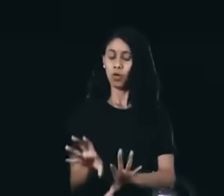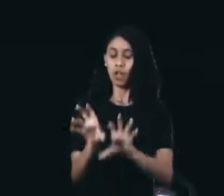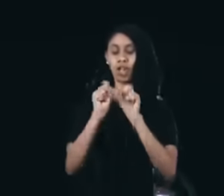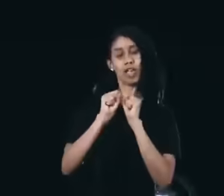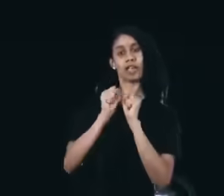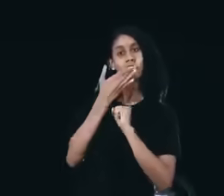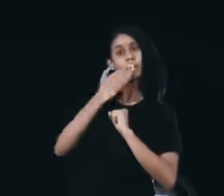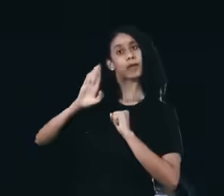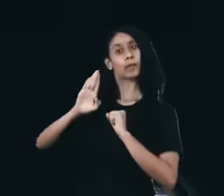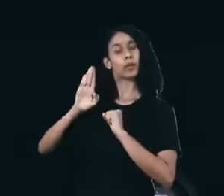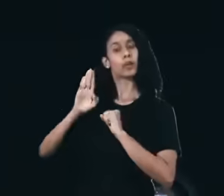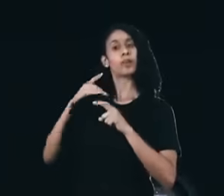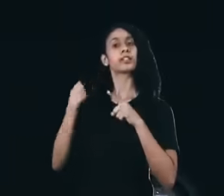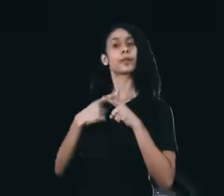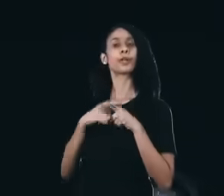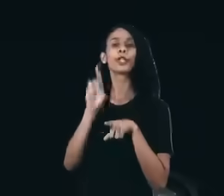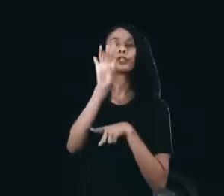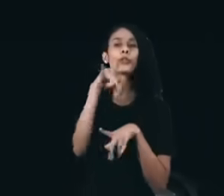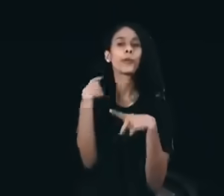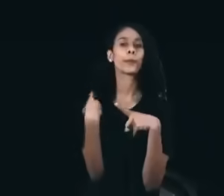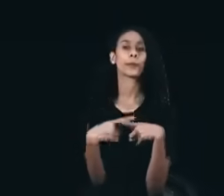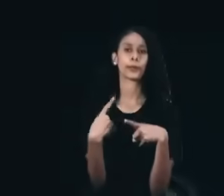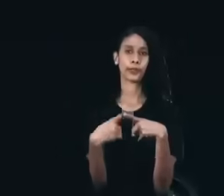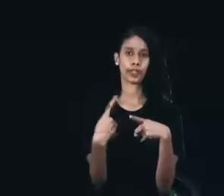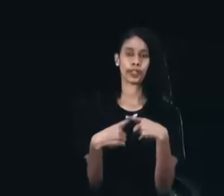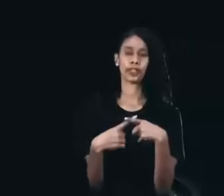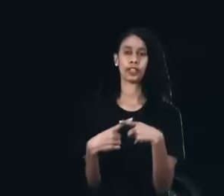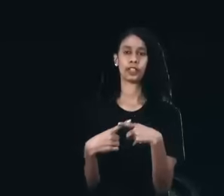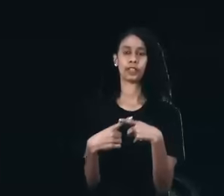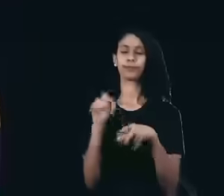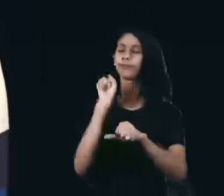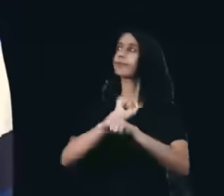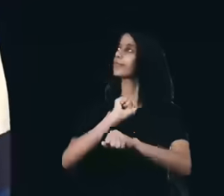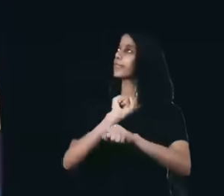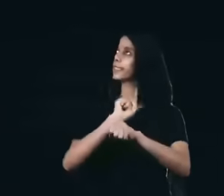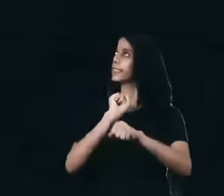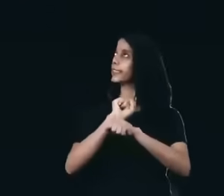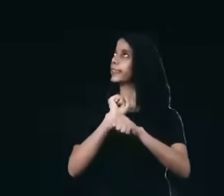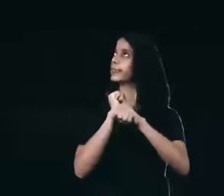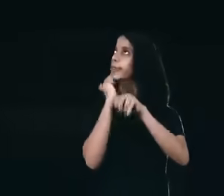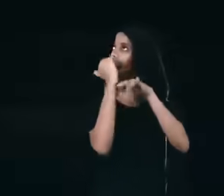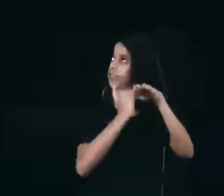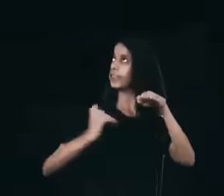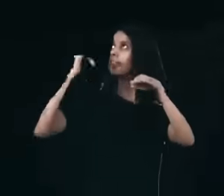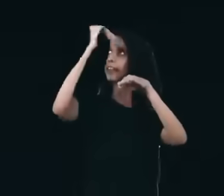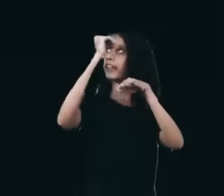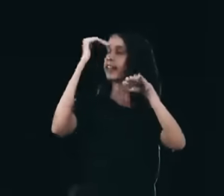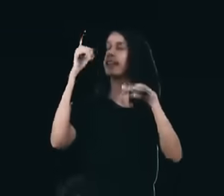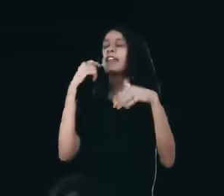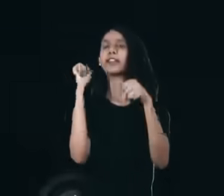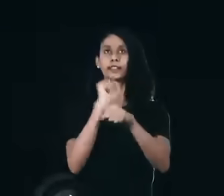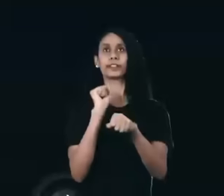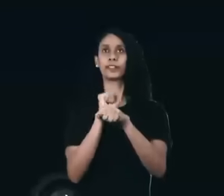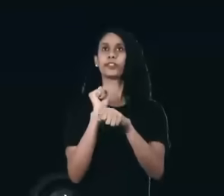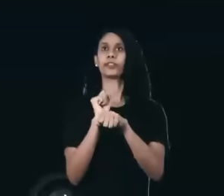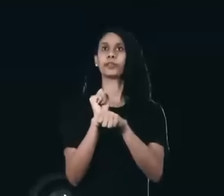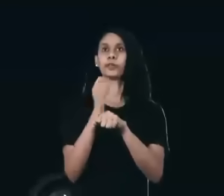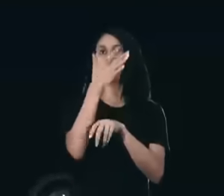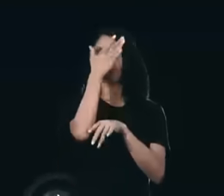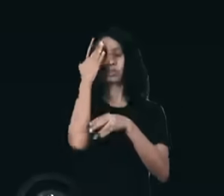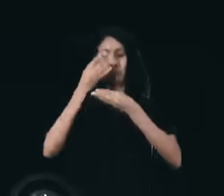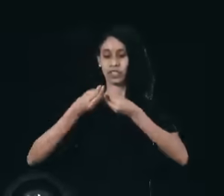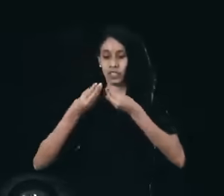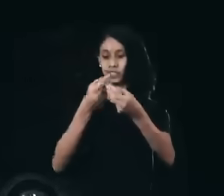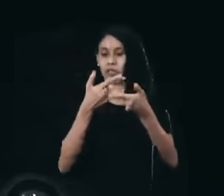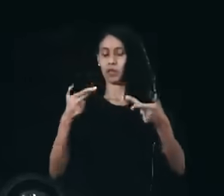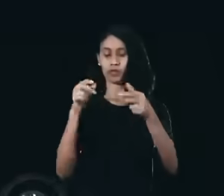sua vida simplesmente porque esperam um título, esperam um cargo, esperam alguma coisa para ter